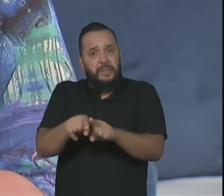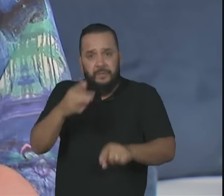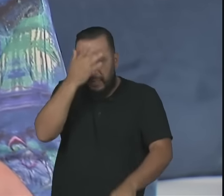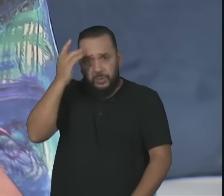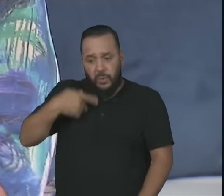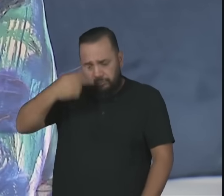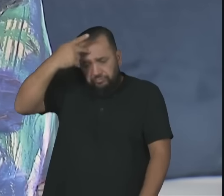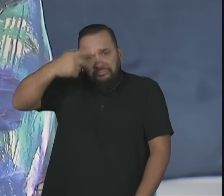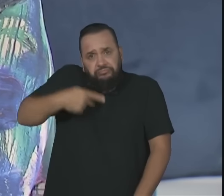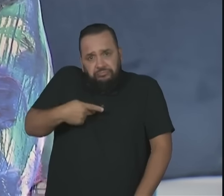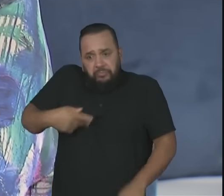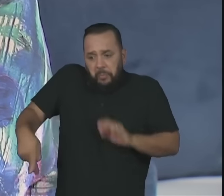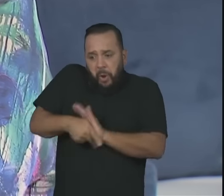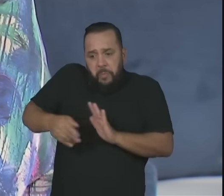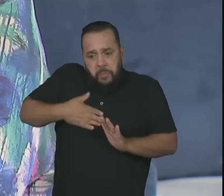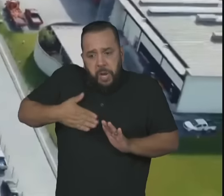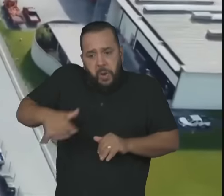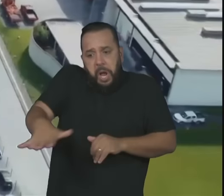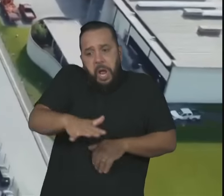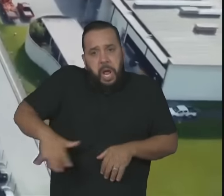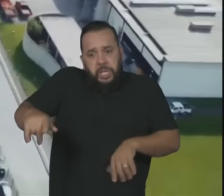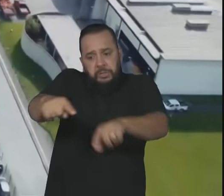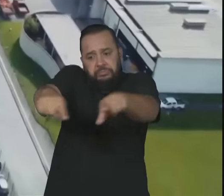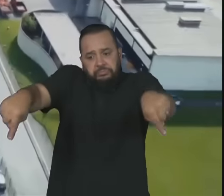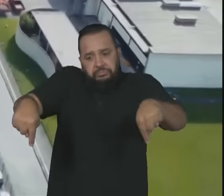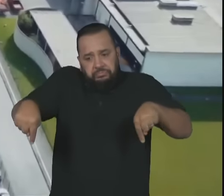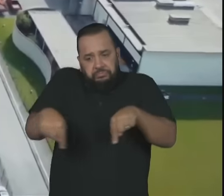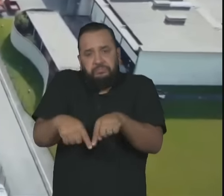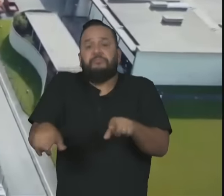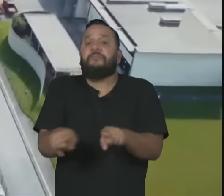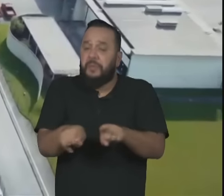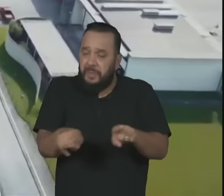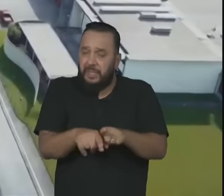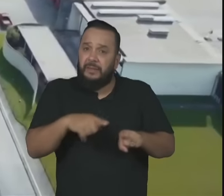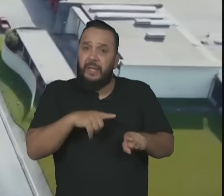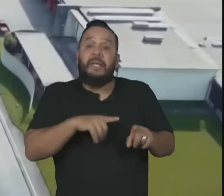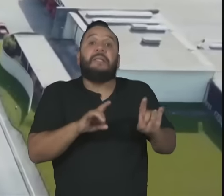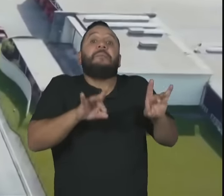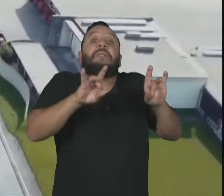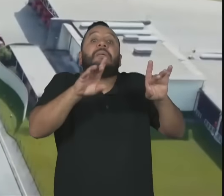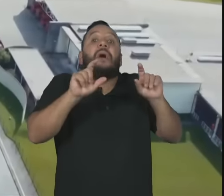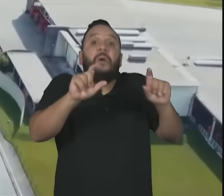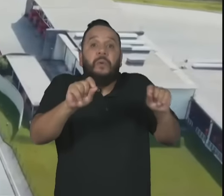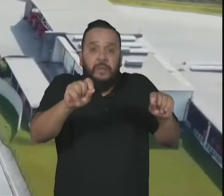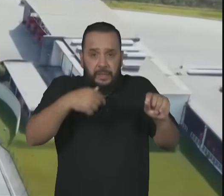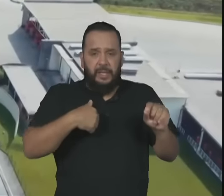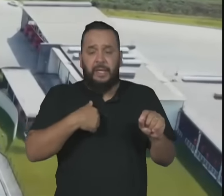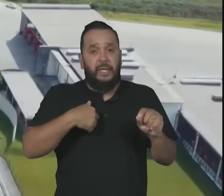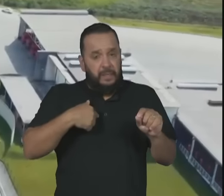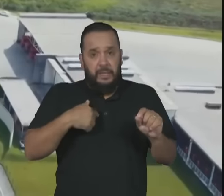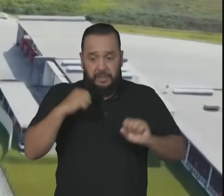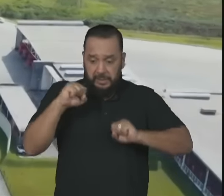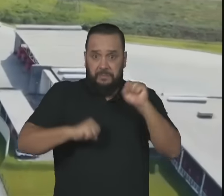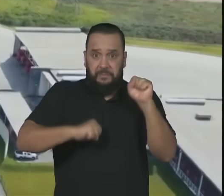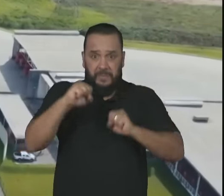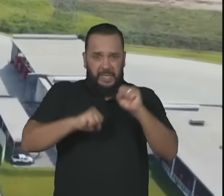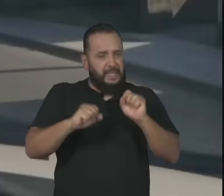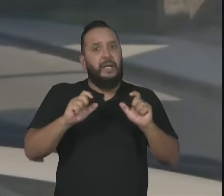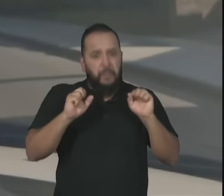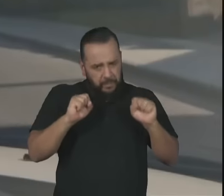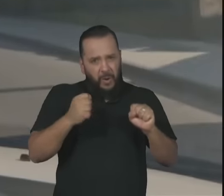declaratório, e a licença ambiental especial, que é uma priorização de empreendimentos que são